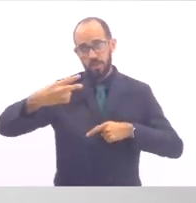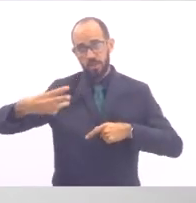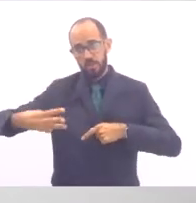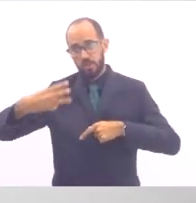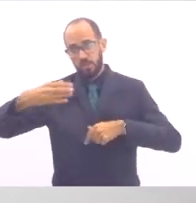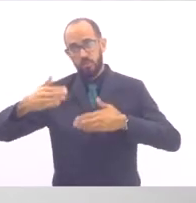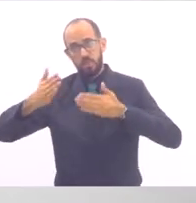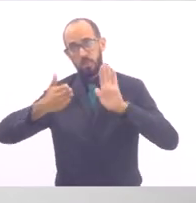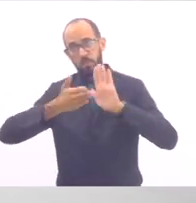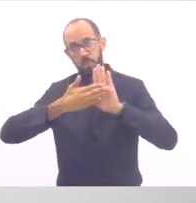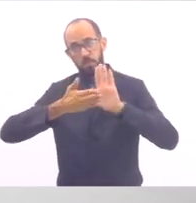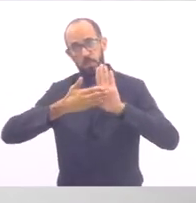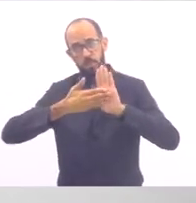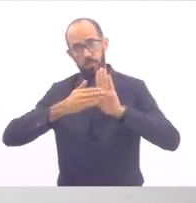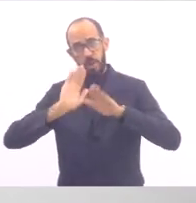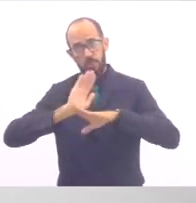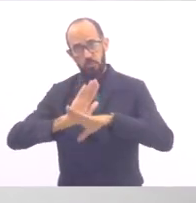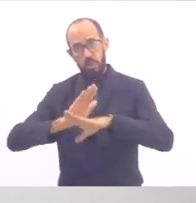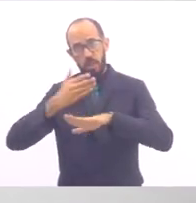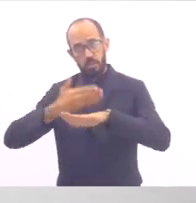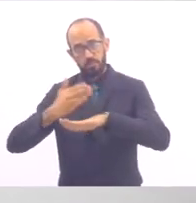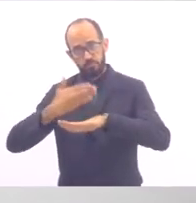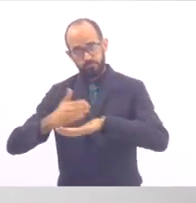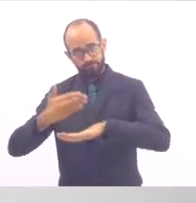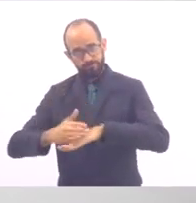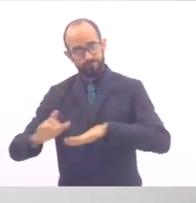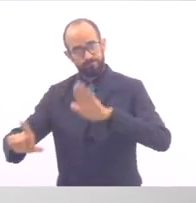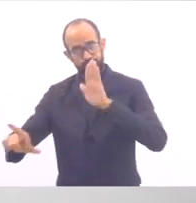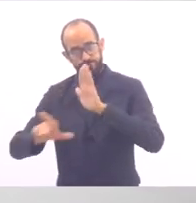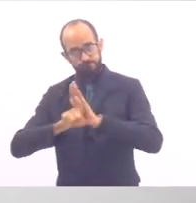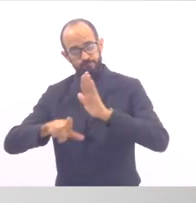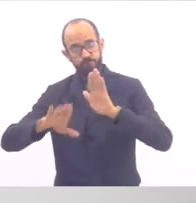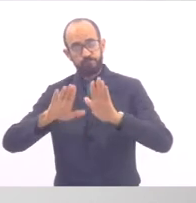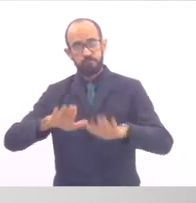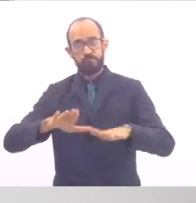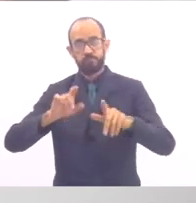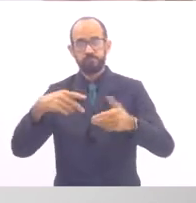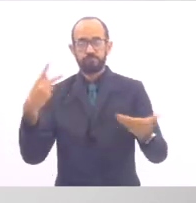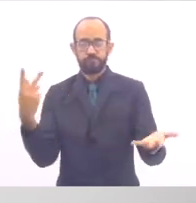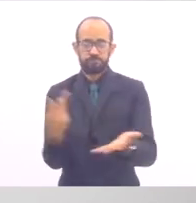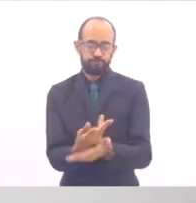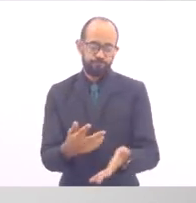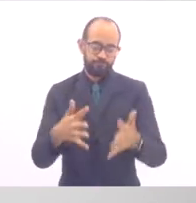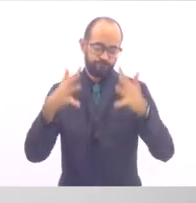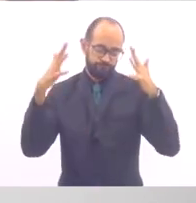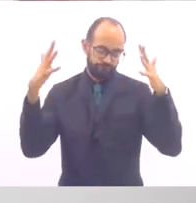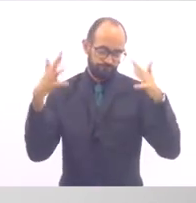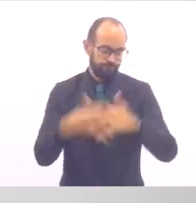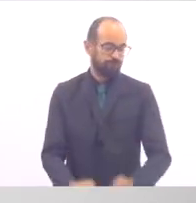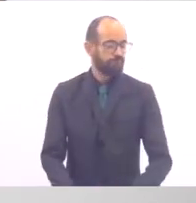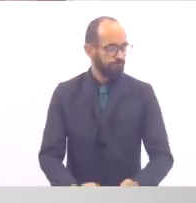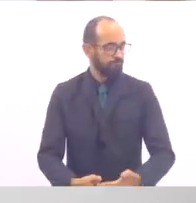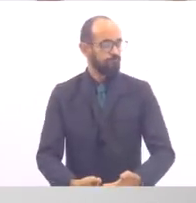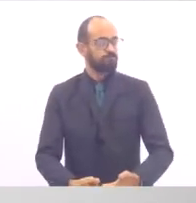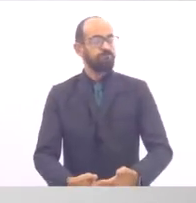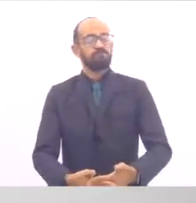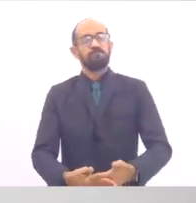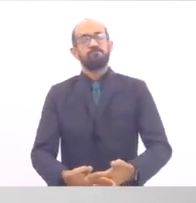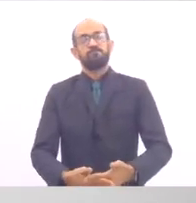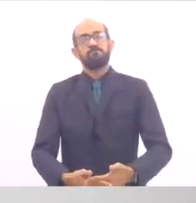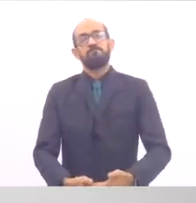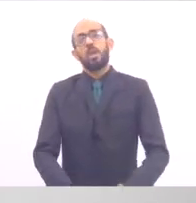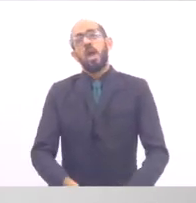para ajudar nessa regulamentação da lei. E aí teve esse imbróglio, né, esse problema todo em volta